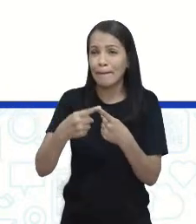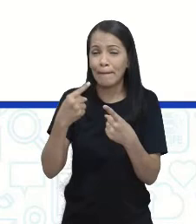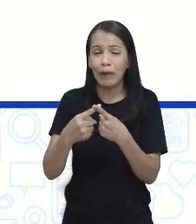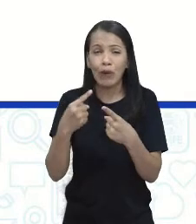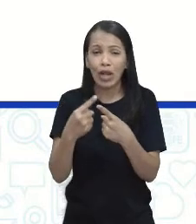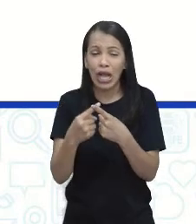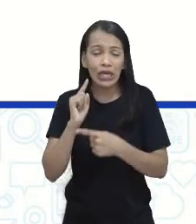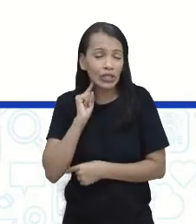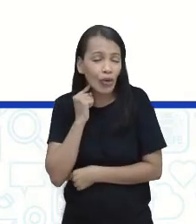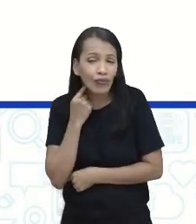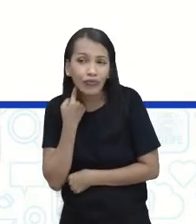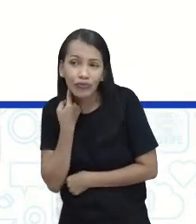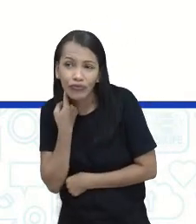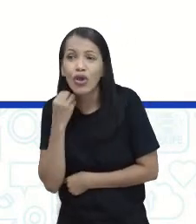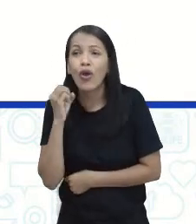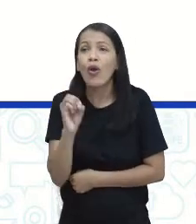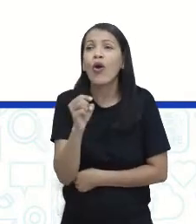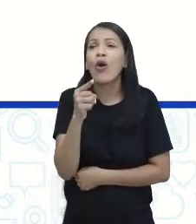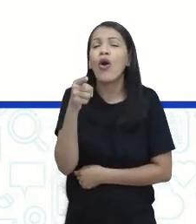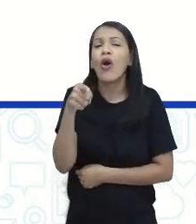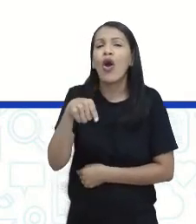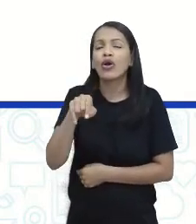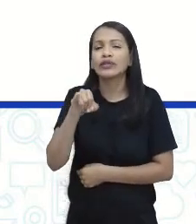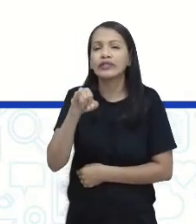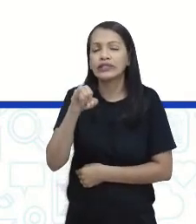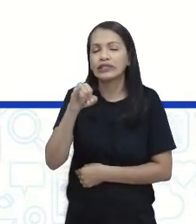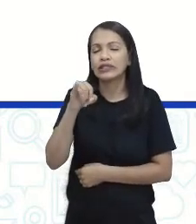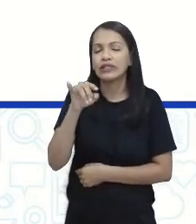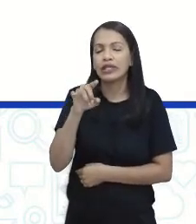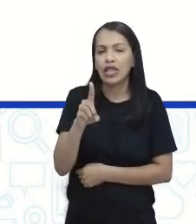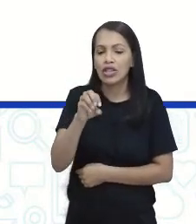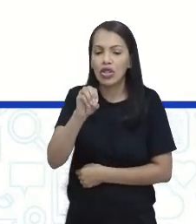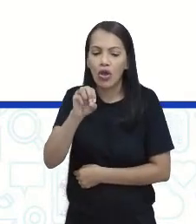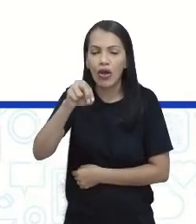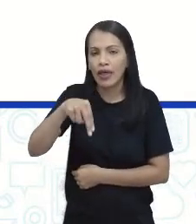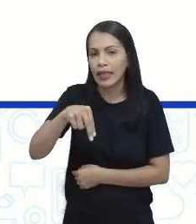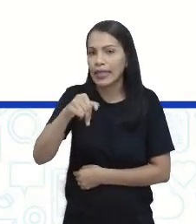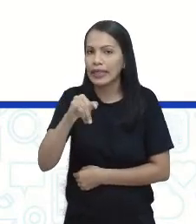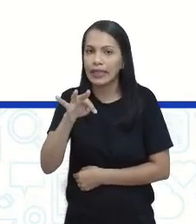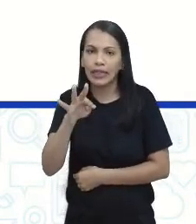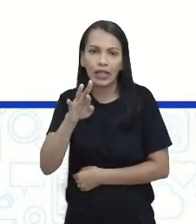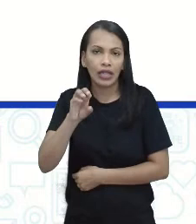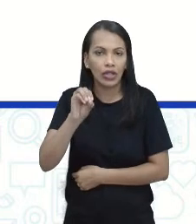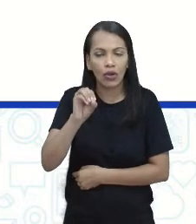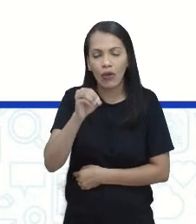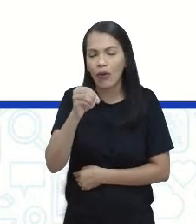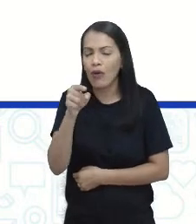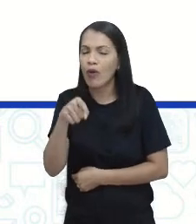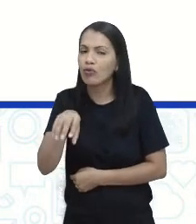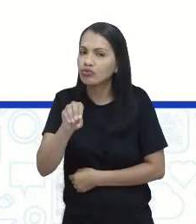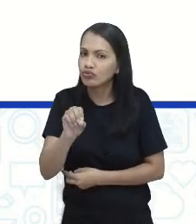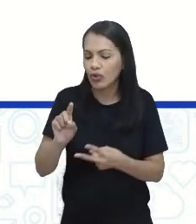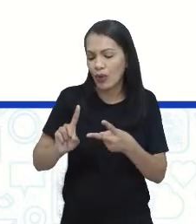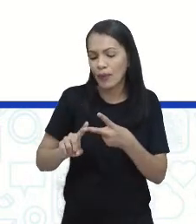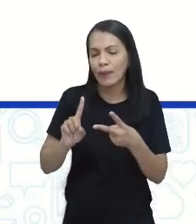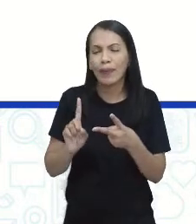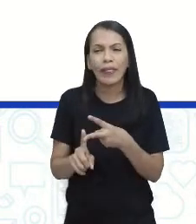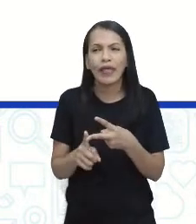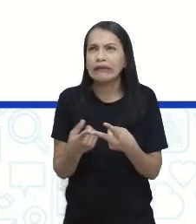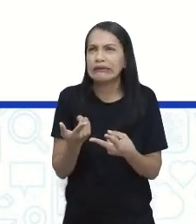emissões de óxido nitroso, né, dos veículos, a queima desse combustível fóssil, né, de gasolina, diesel, que lança na